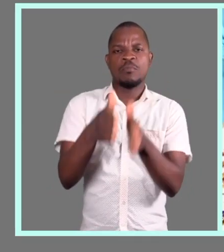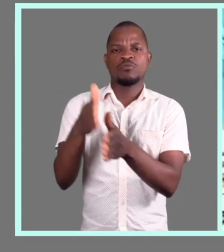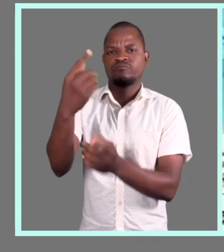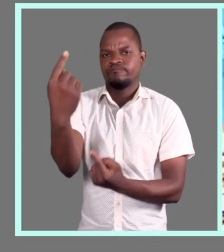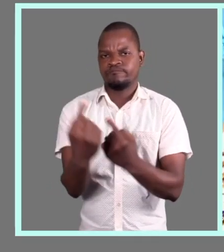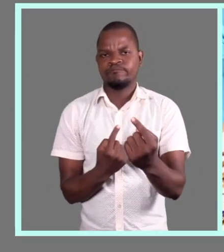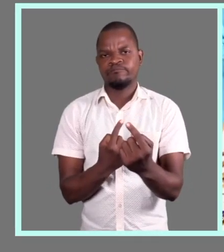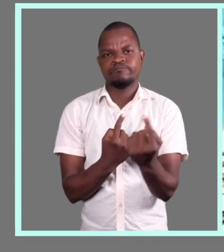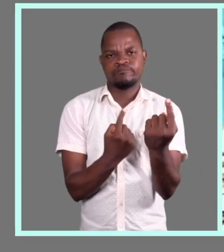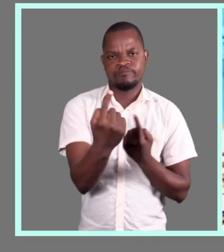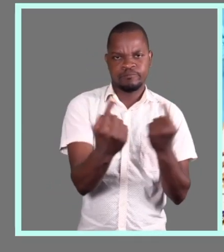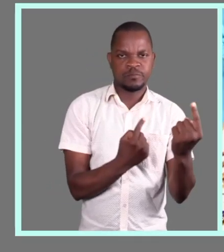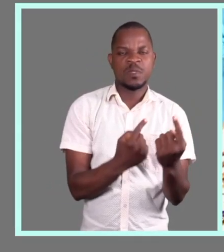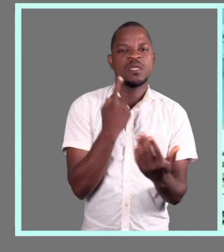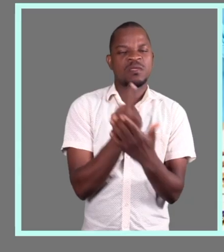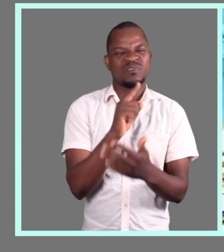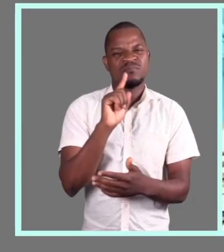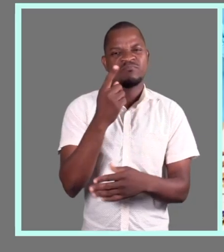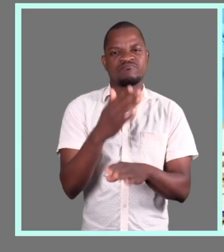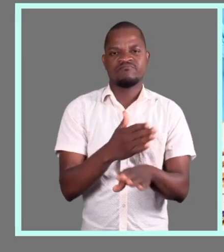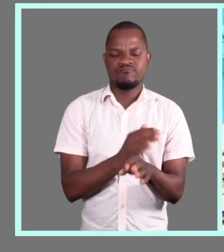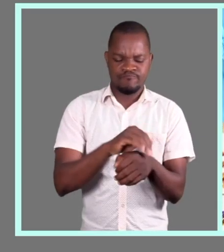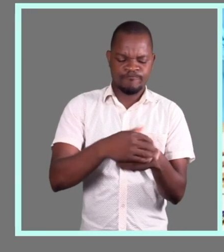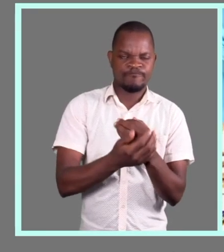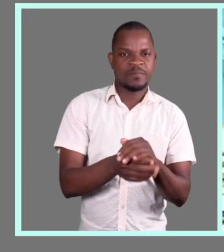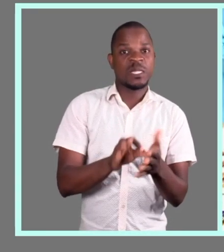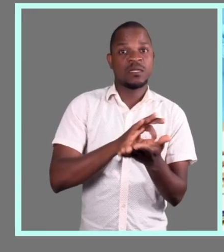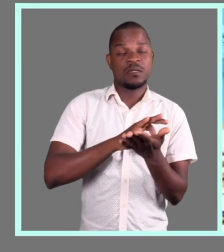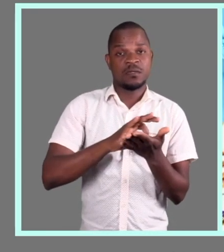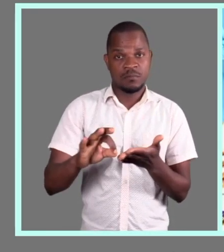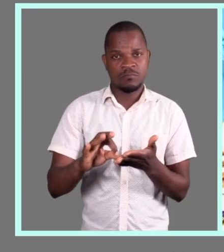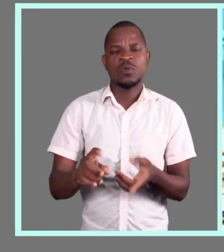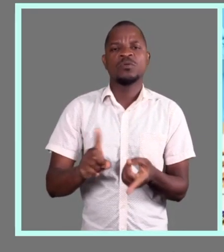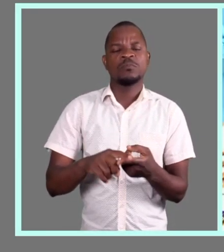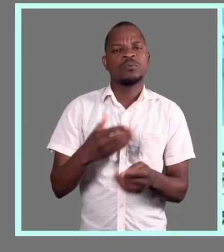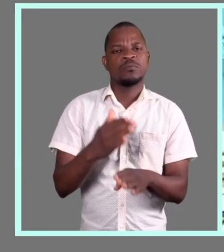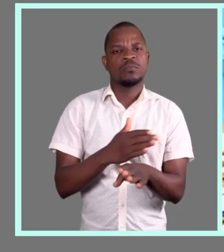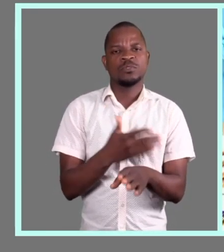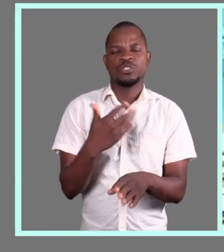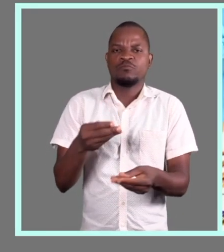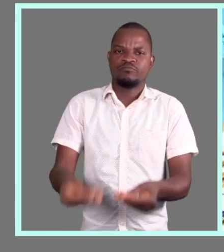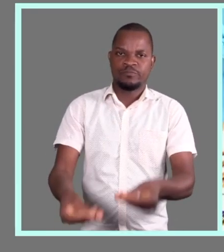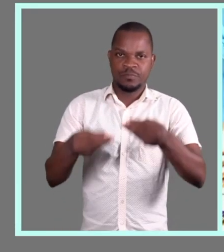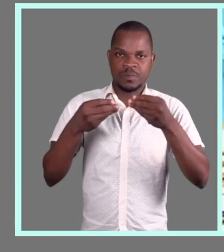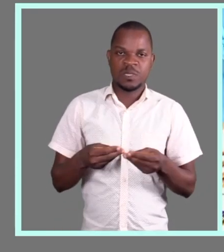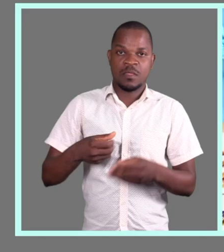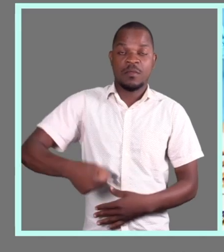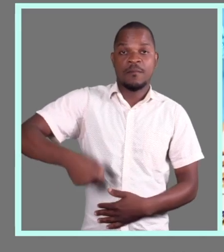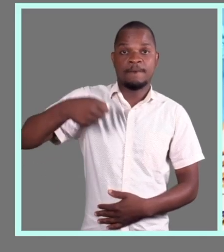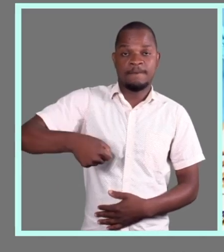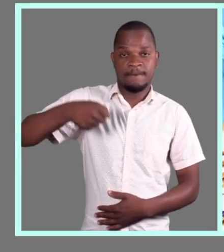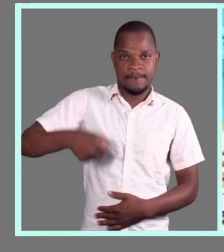quando chega o cliente aqui, tem que lavar as mãos, e foi dado um bade para